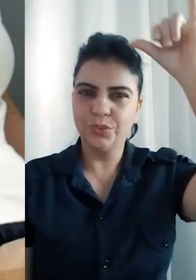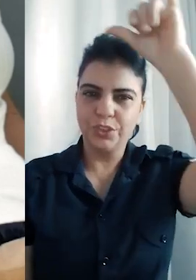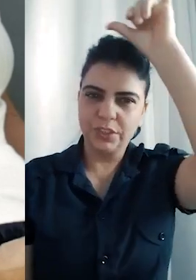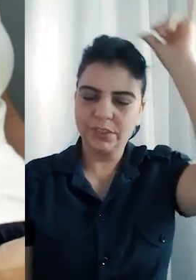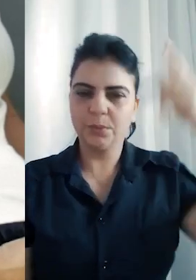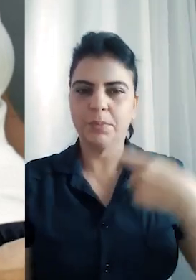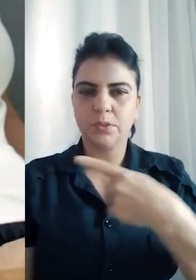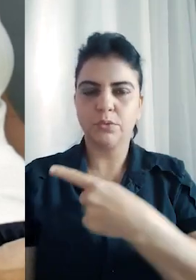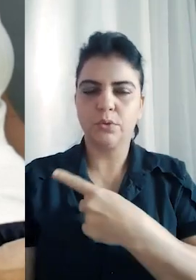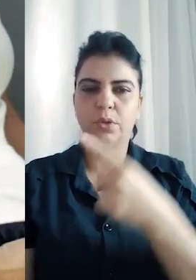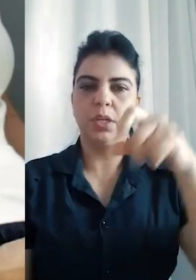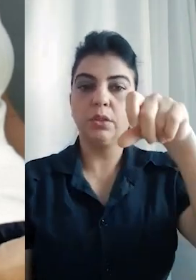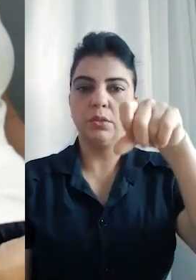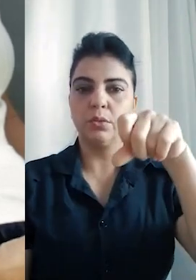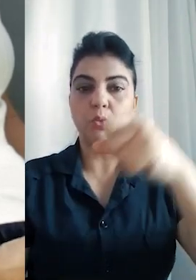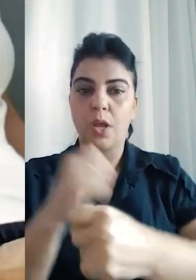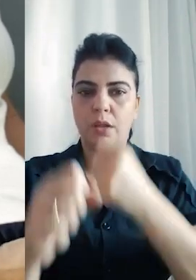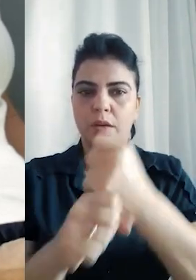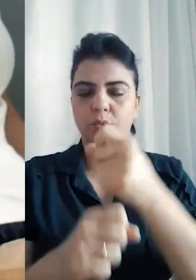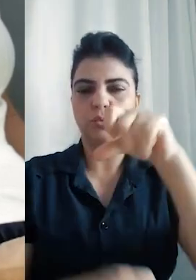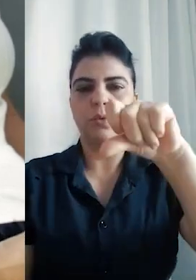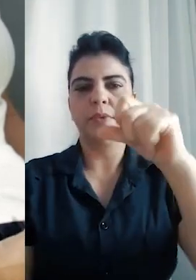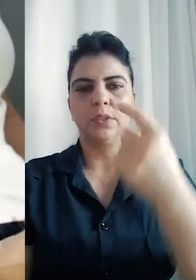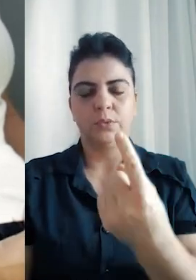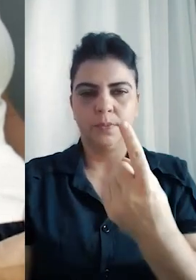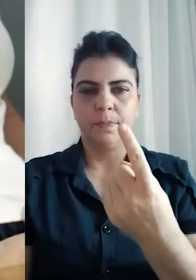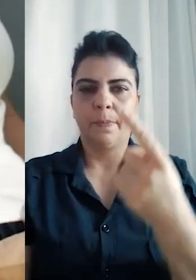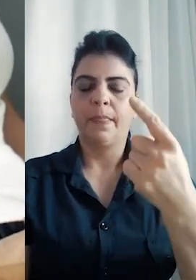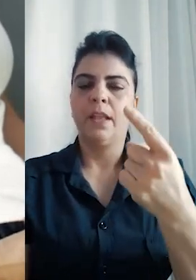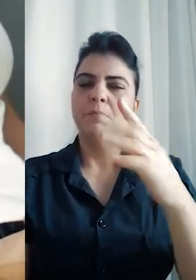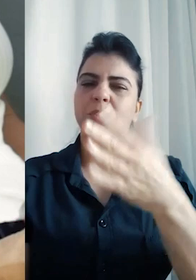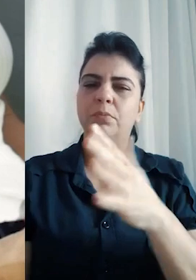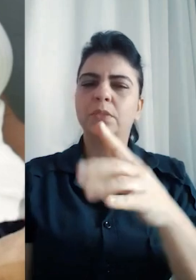Eu fui consagrado em 91. Em